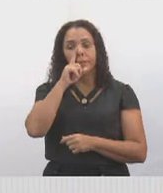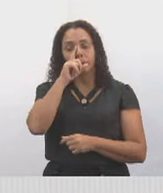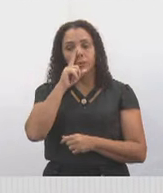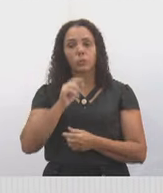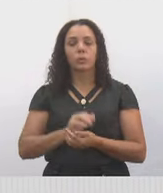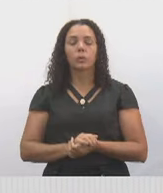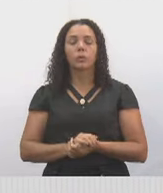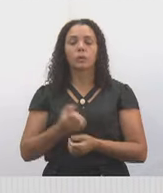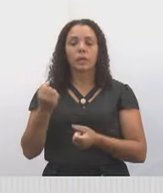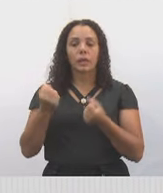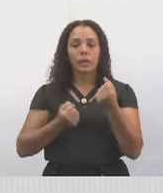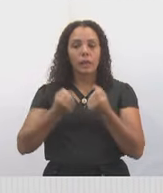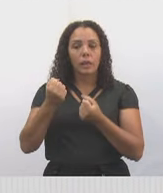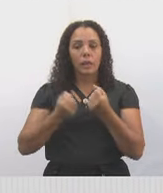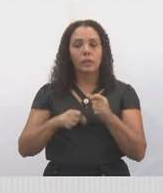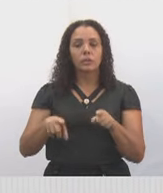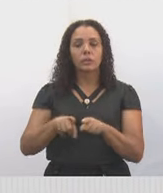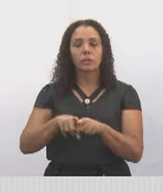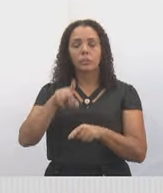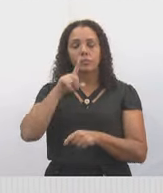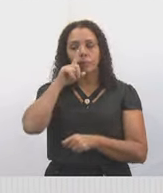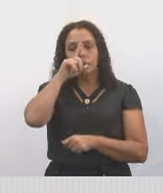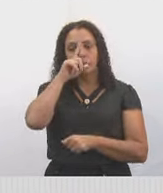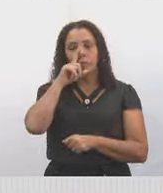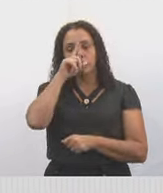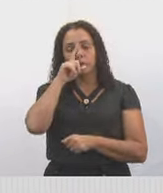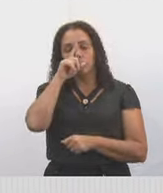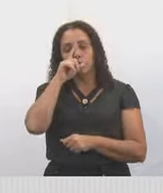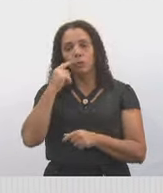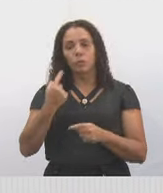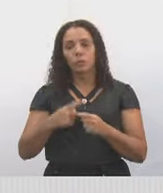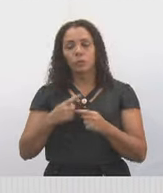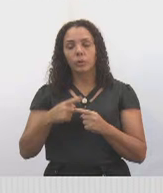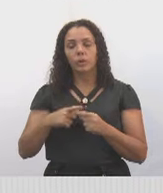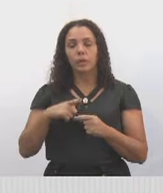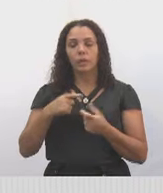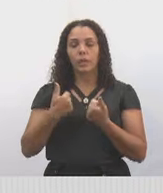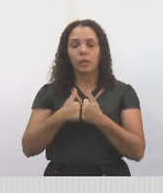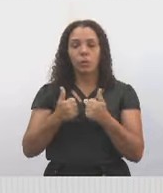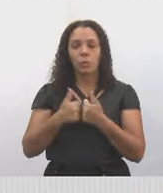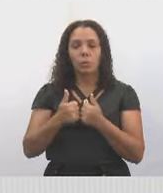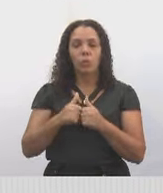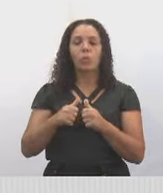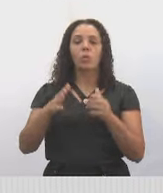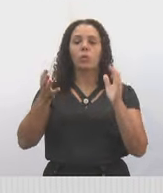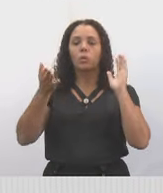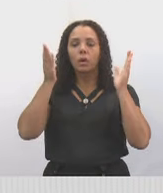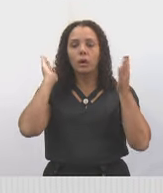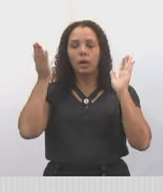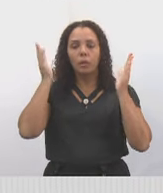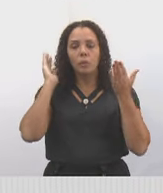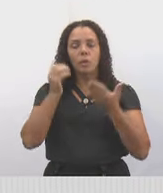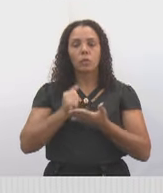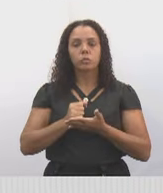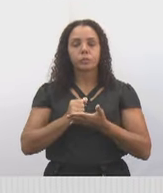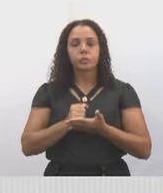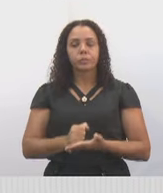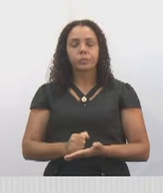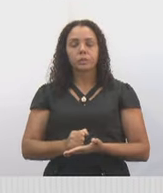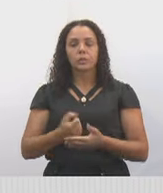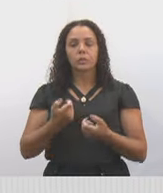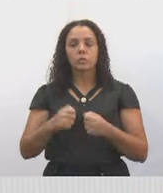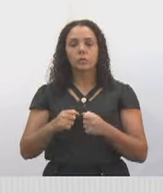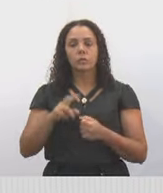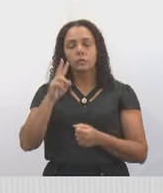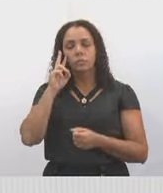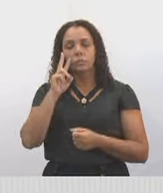carros pequeno corre muito risco ali porque tem ônibus tem caminhões pesados Então vamos olhar para